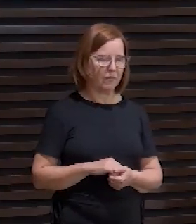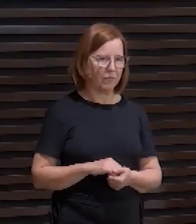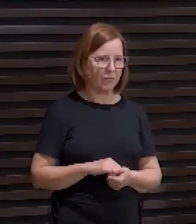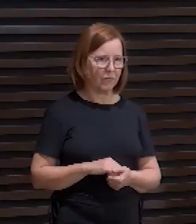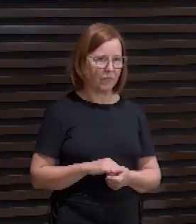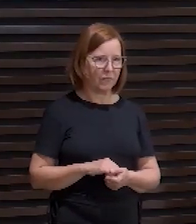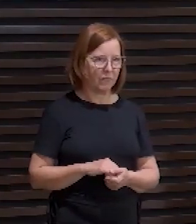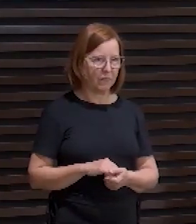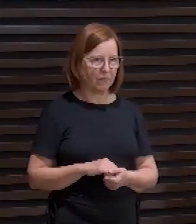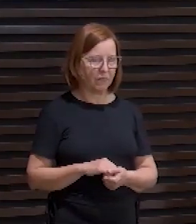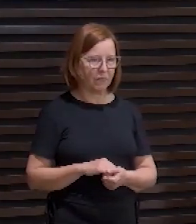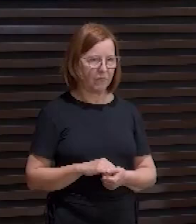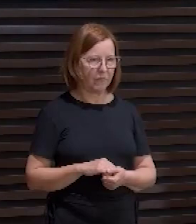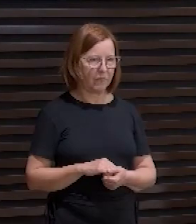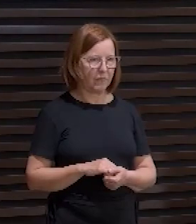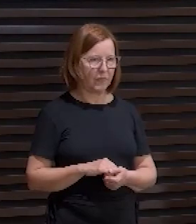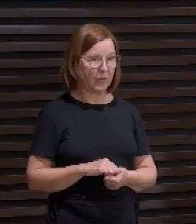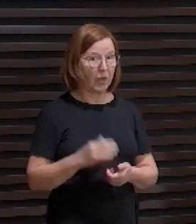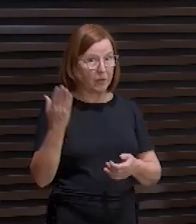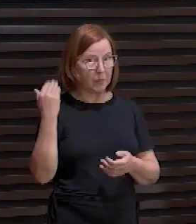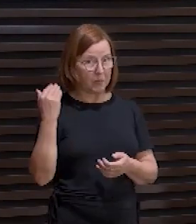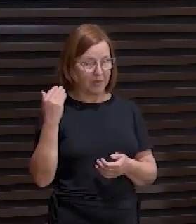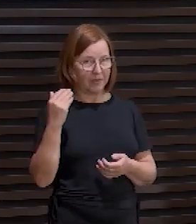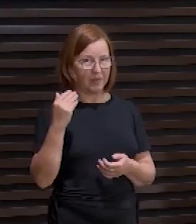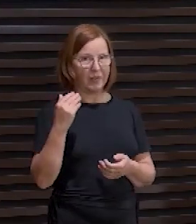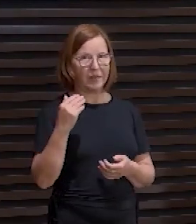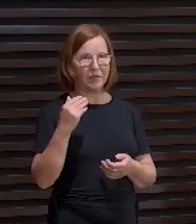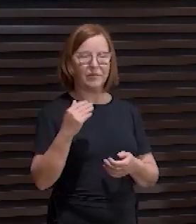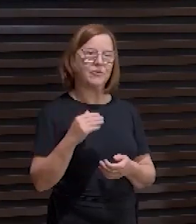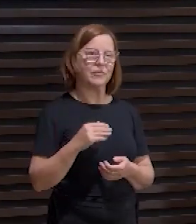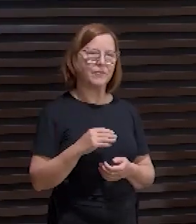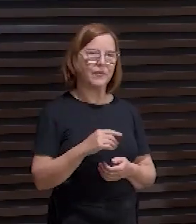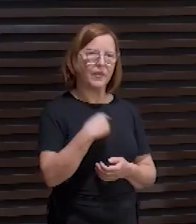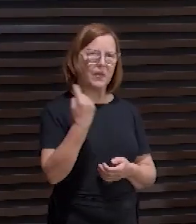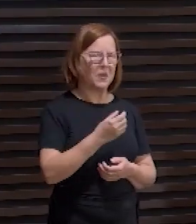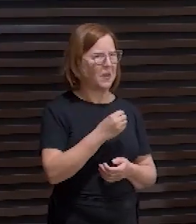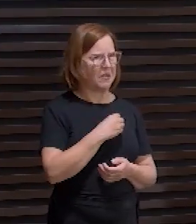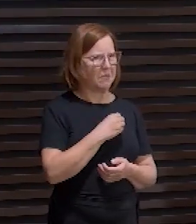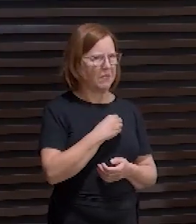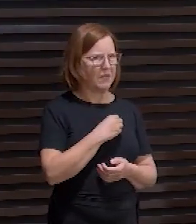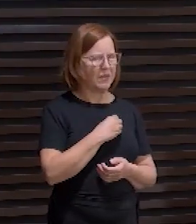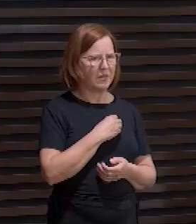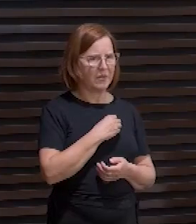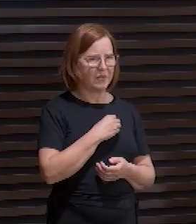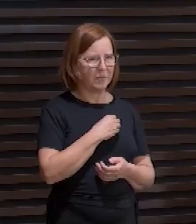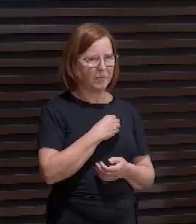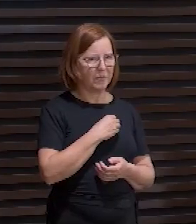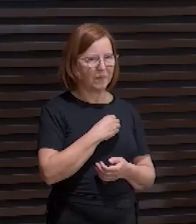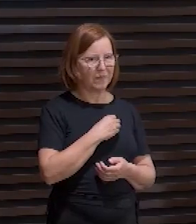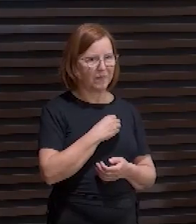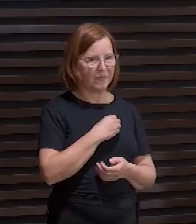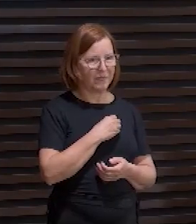do que nós fomos um dia, da sujeira que um dia nós tivemos, do pecado que um dia cometemos, o Senhor enviou seu